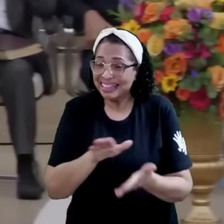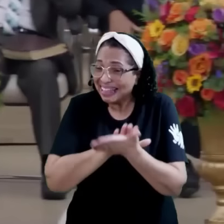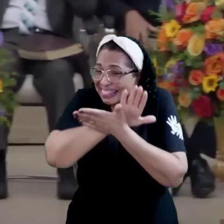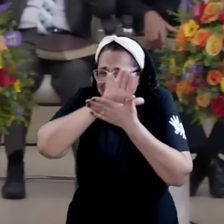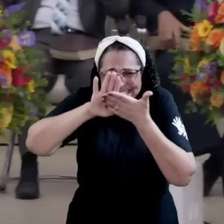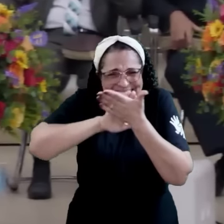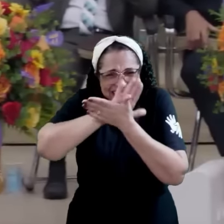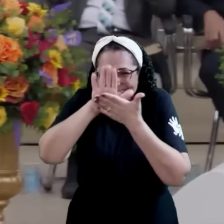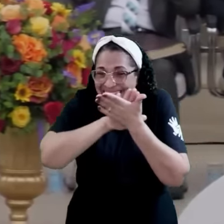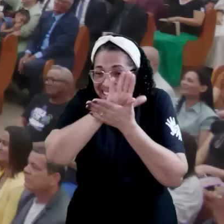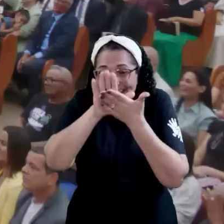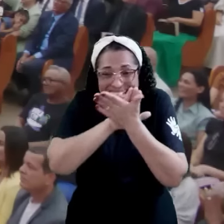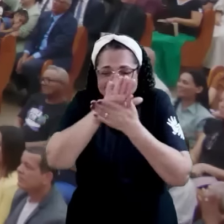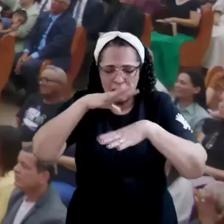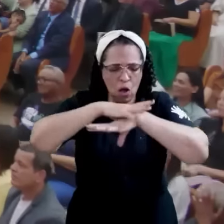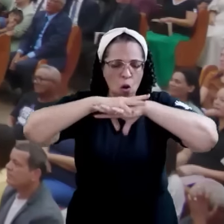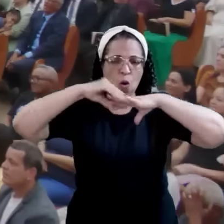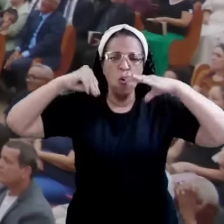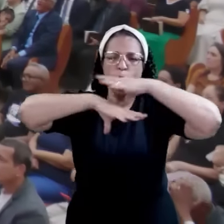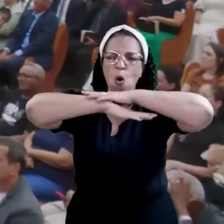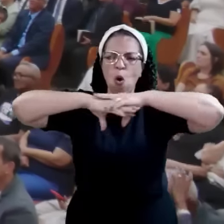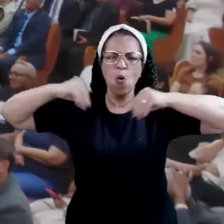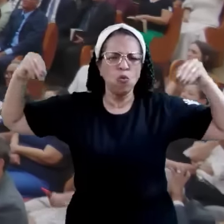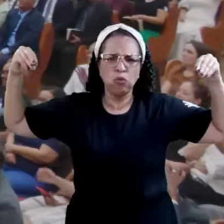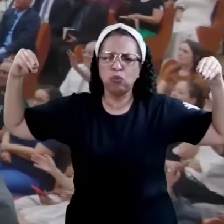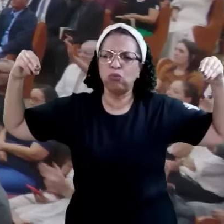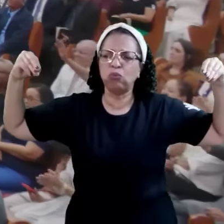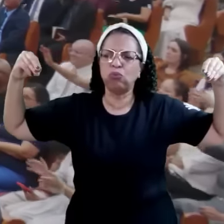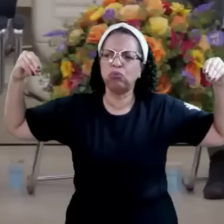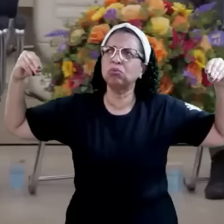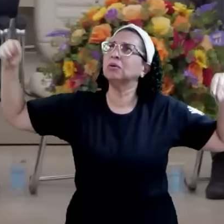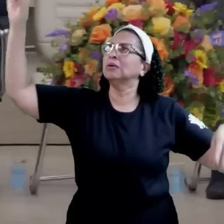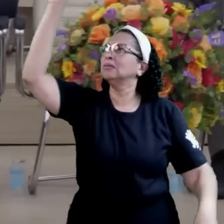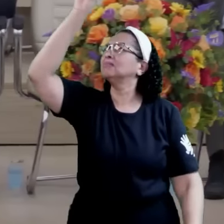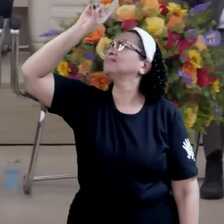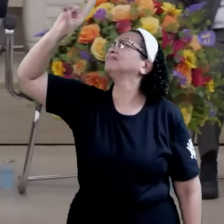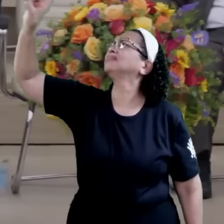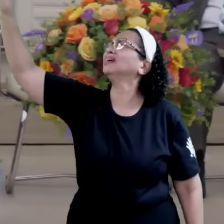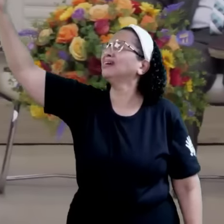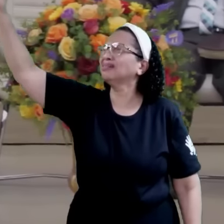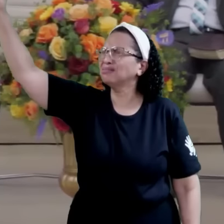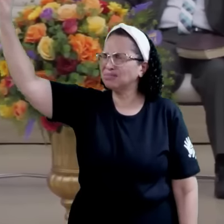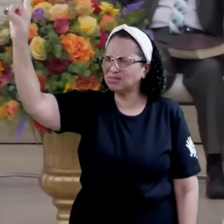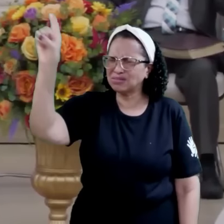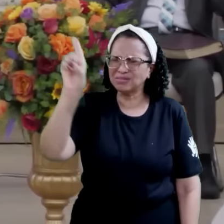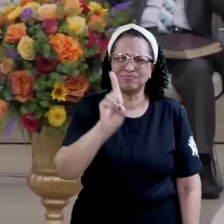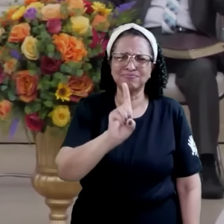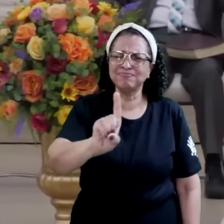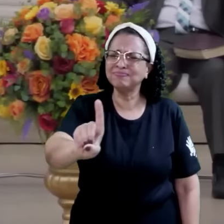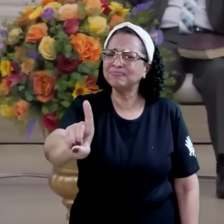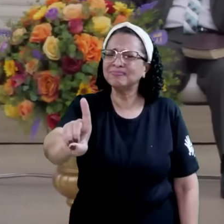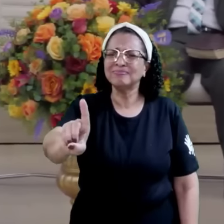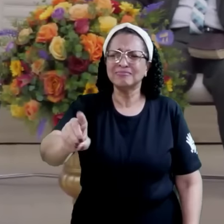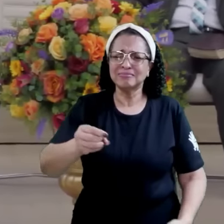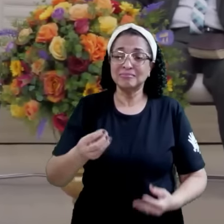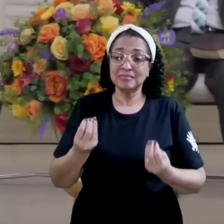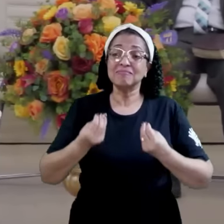aqui Jesus tá passando aqui ó receba cura receba milagre receba